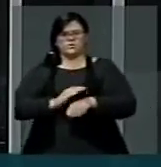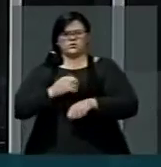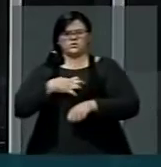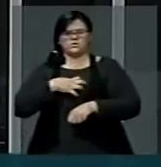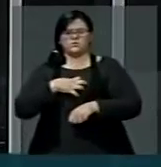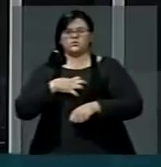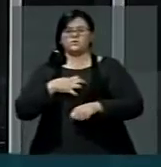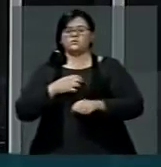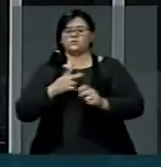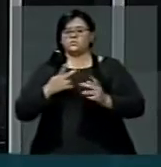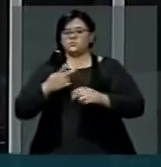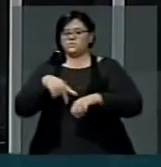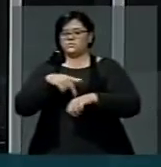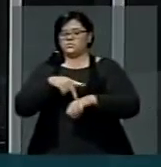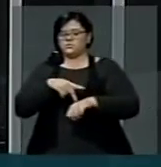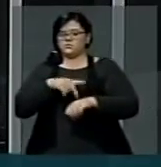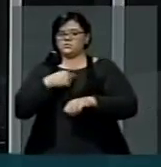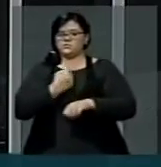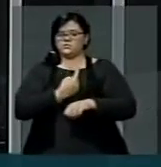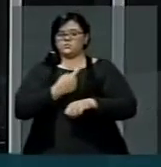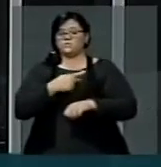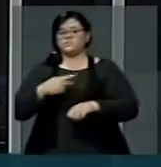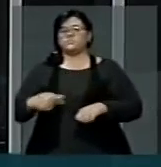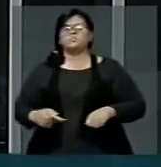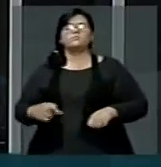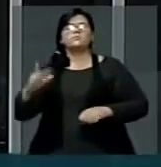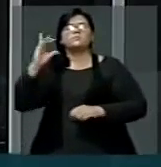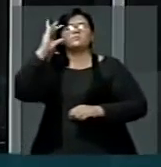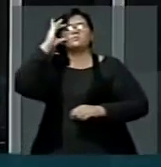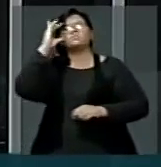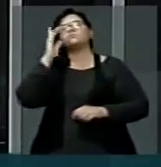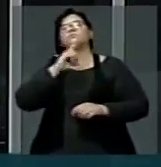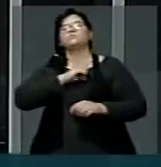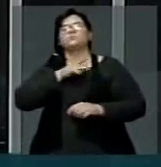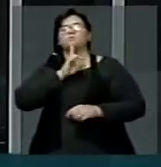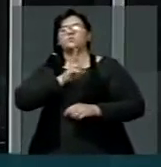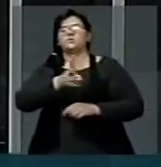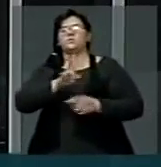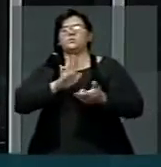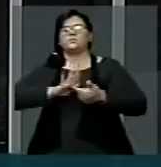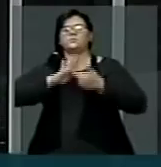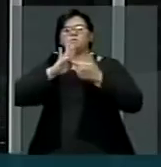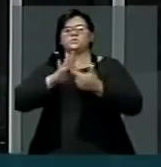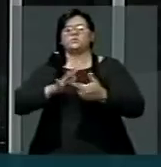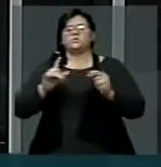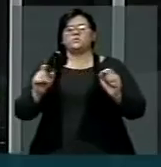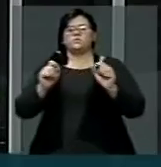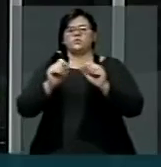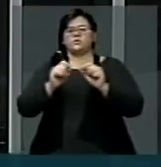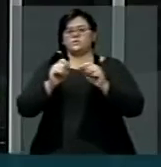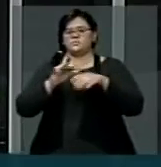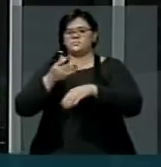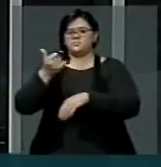o nosso país, a presidenta Dilma tem se destacado também como uma grande líder.